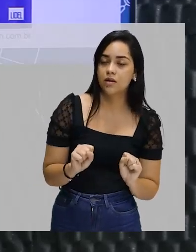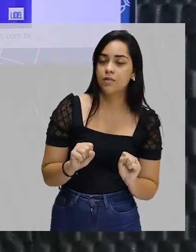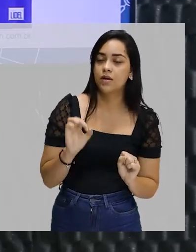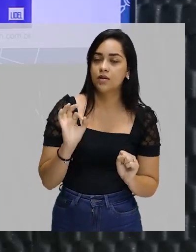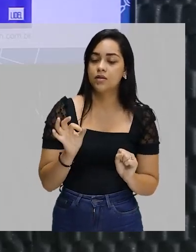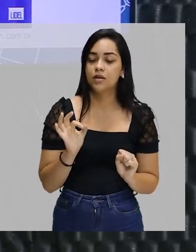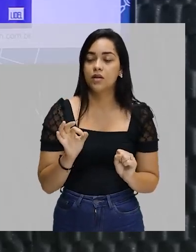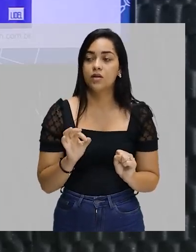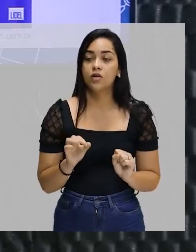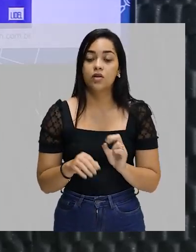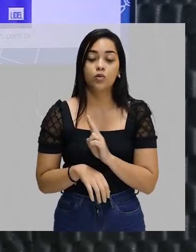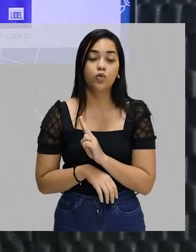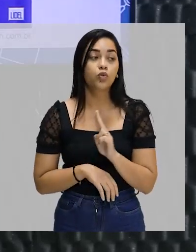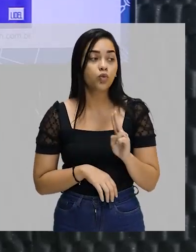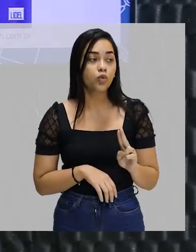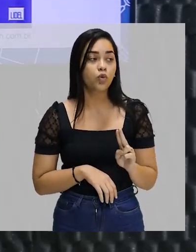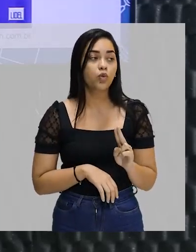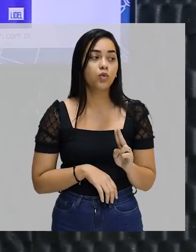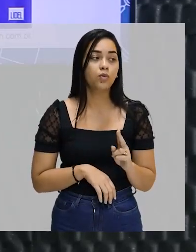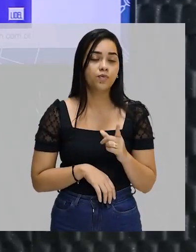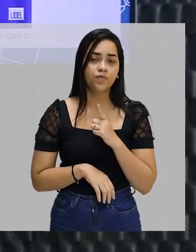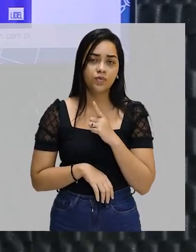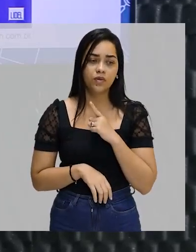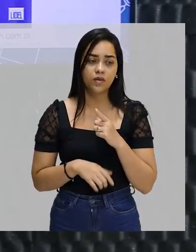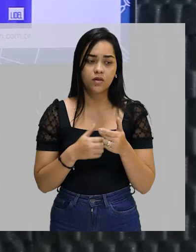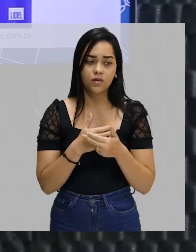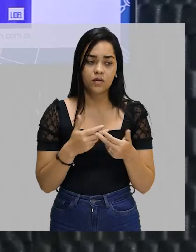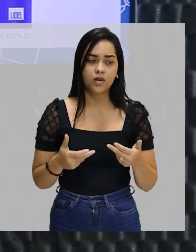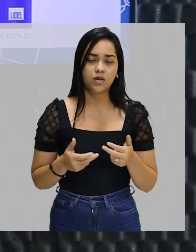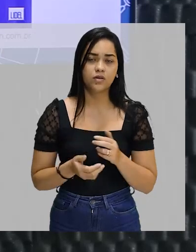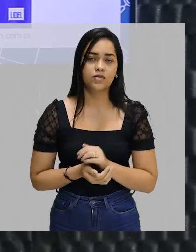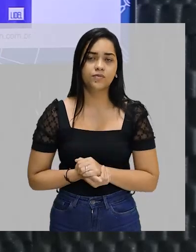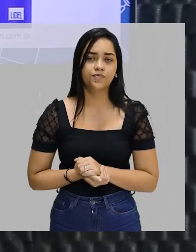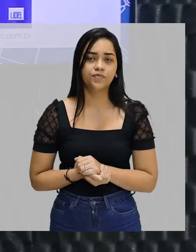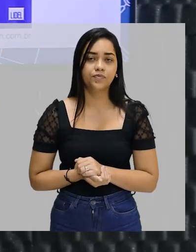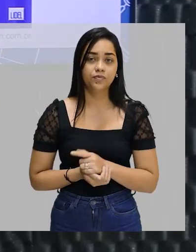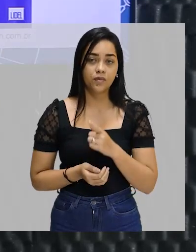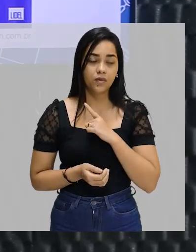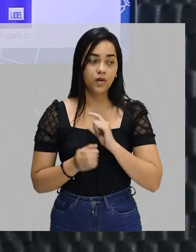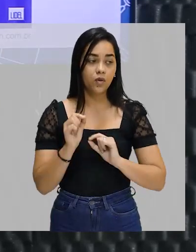bom? Da nomenclatura desses compostos,